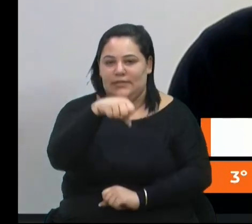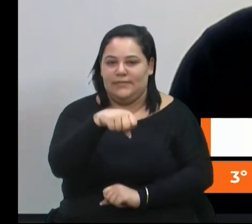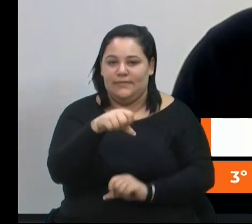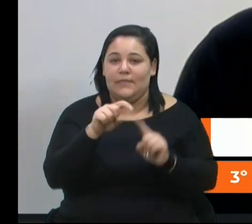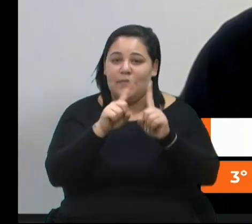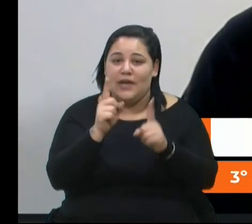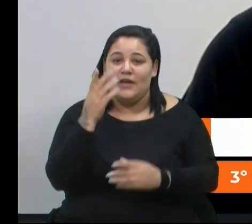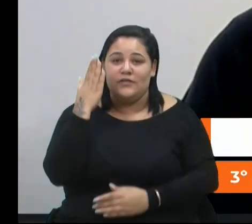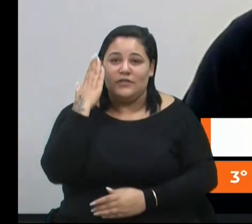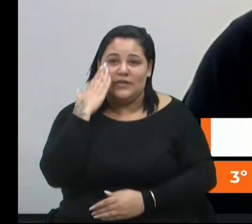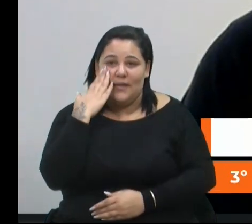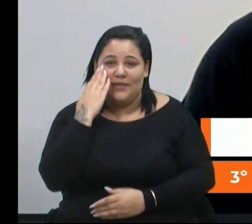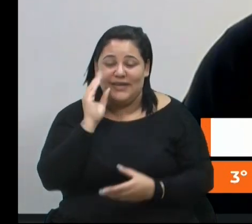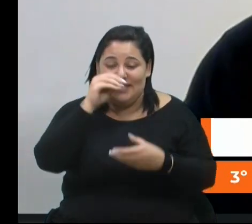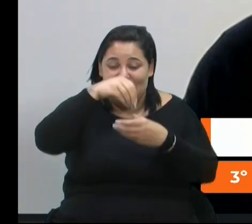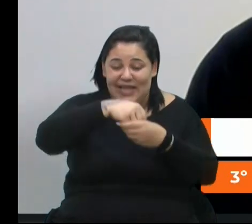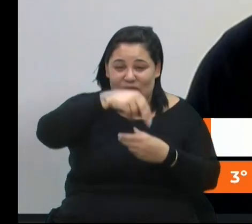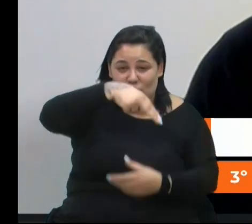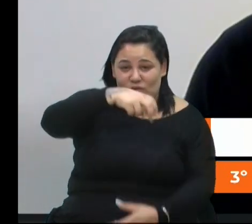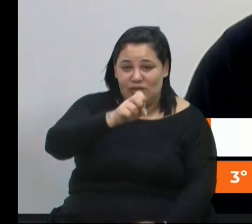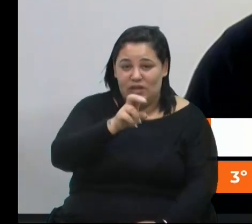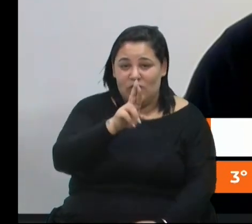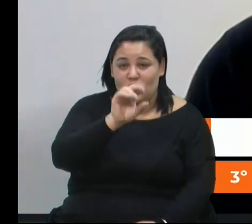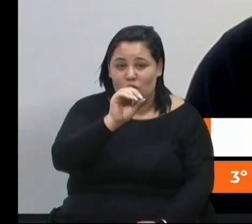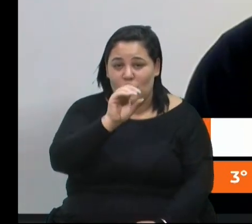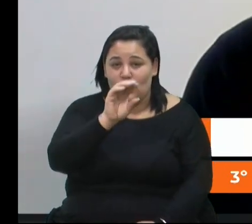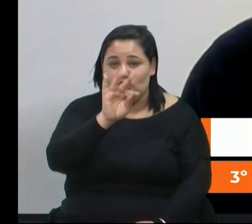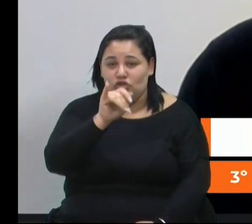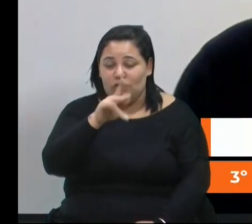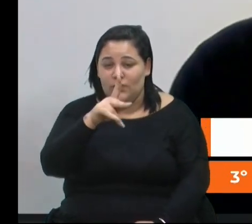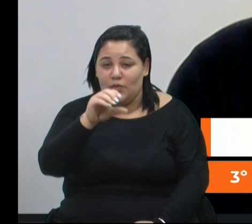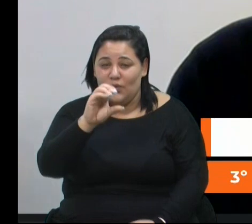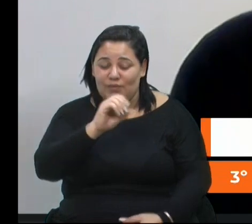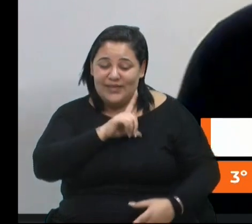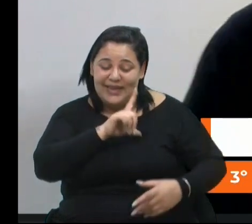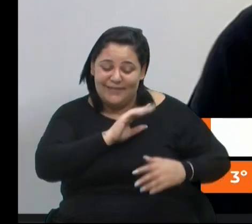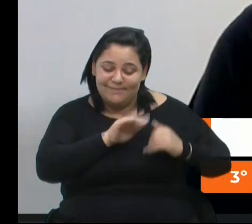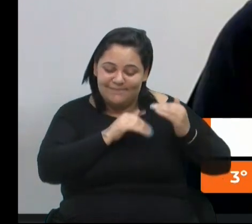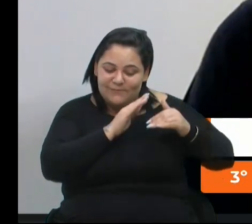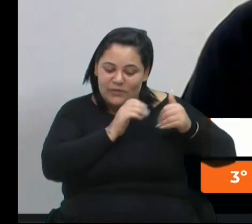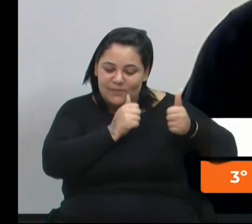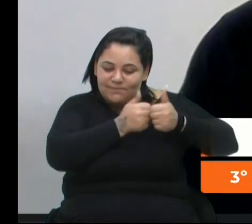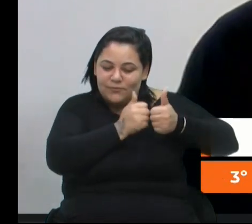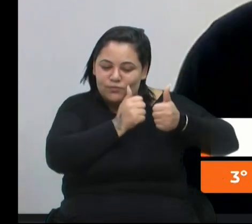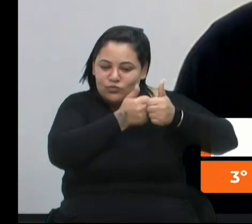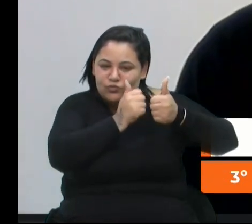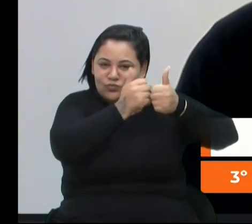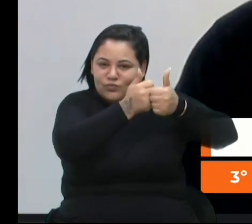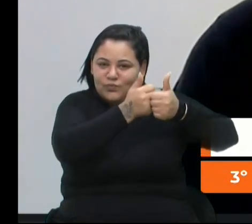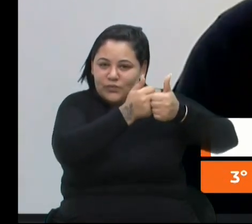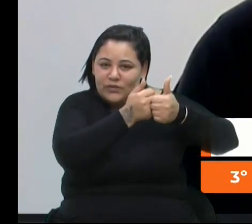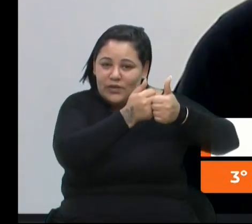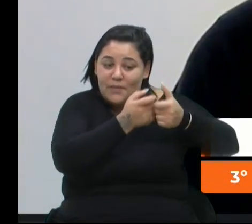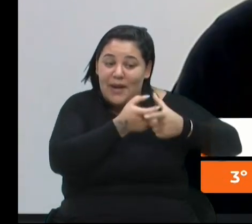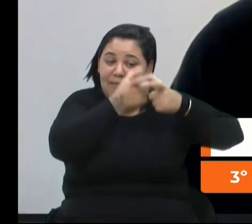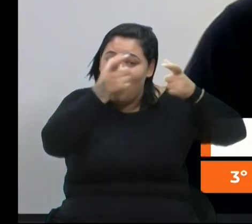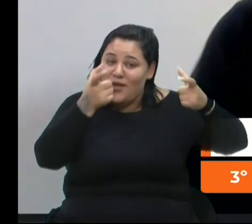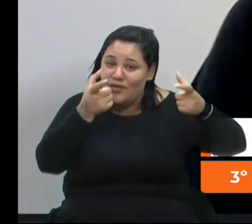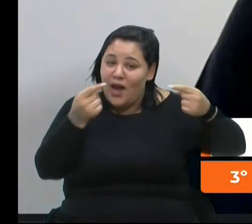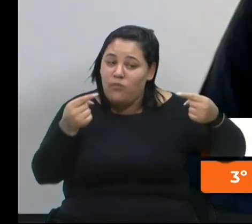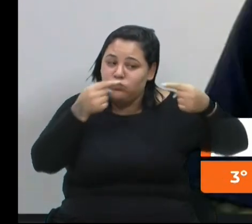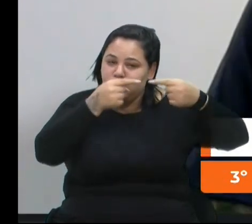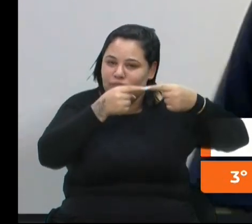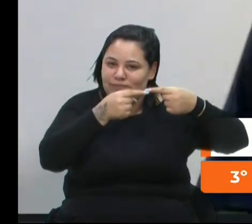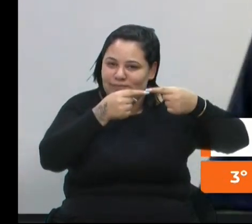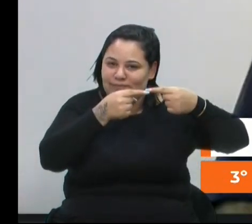gente sabe que dentro do público neurotípico a gente tem fases de desenvolvimento muito próximas. Então, para a grande maioria faz sentido,